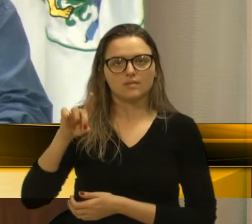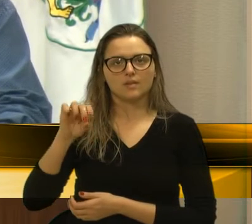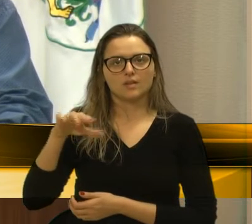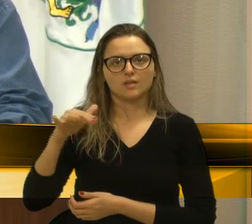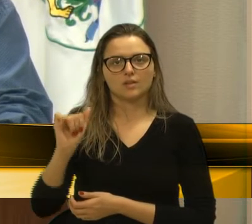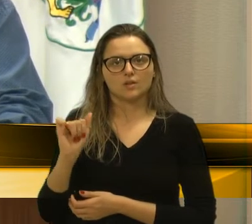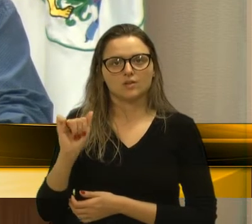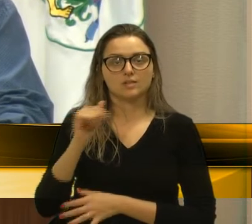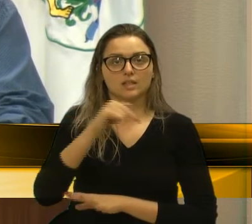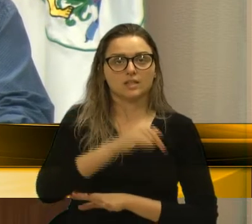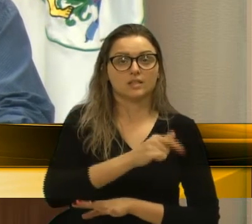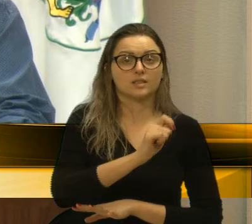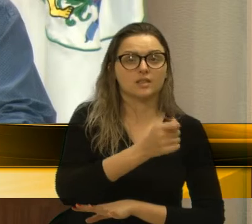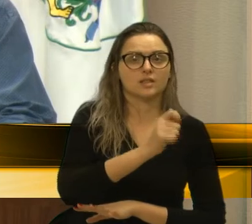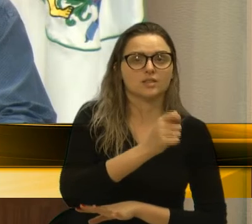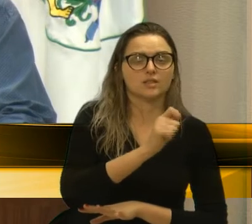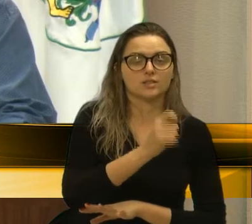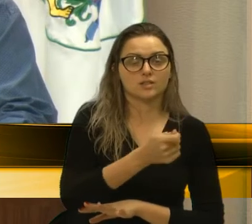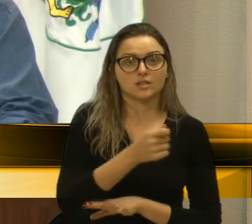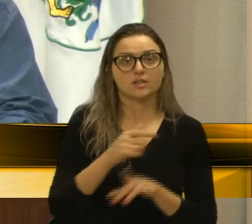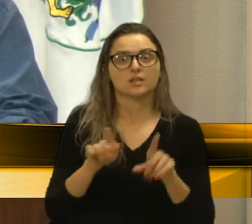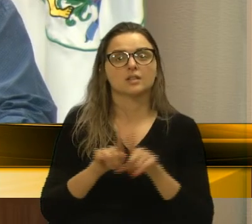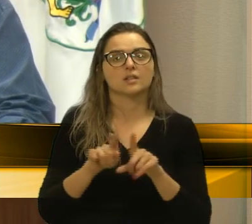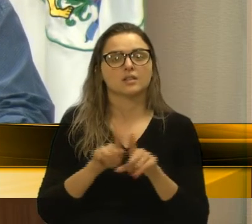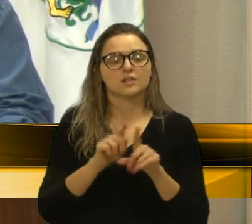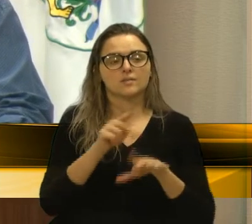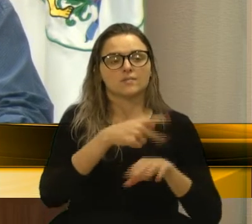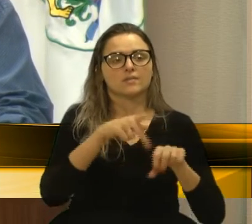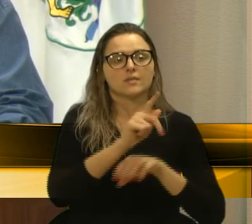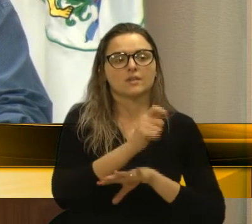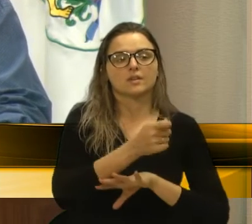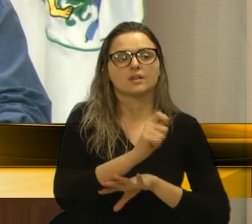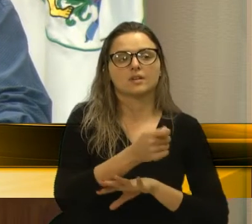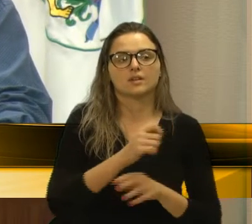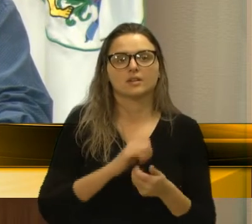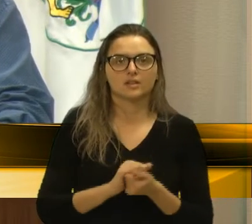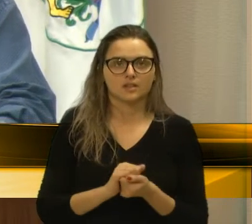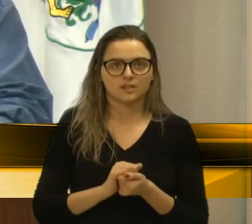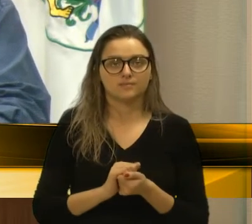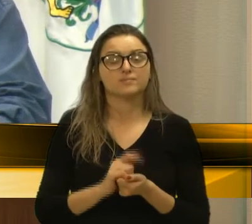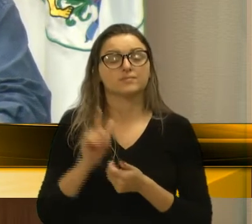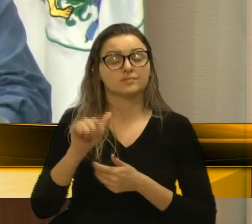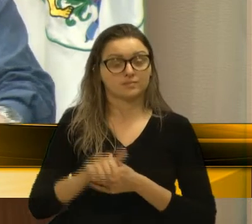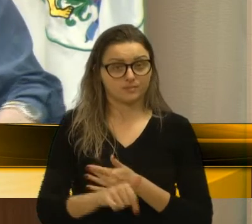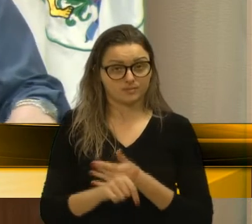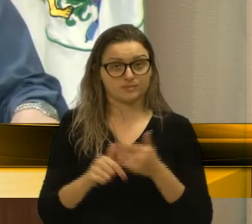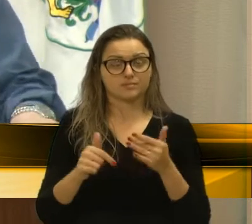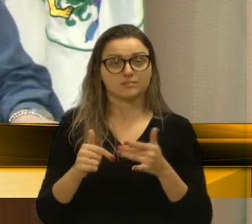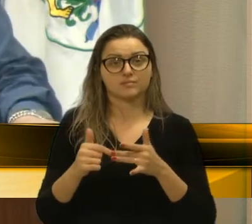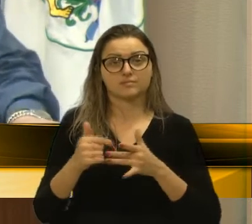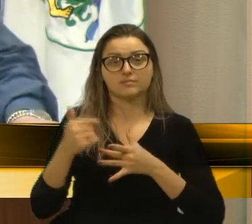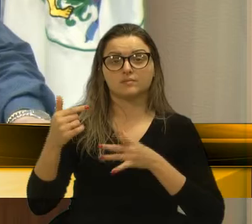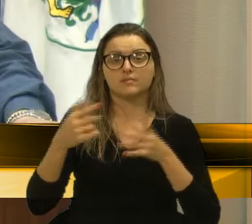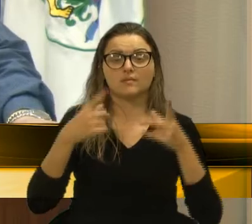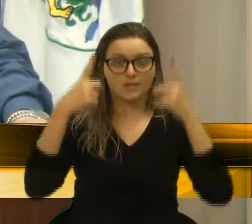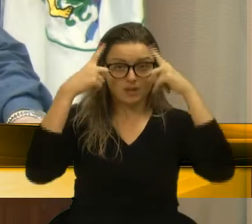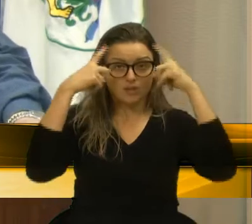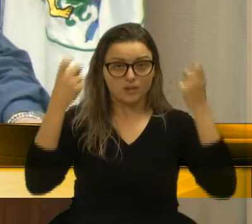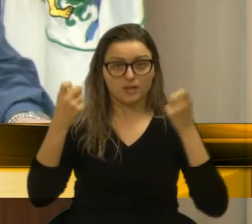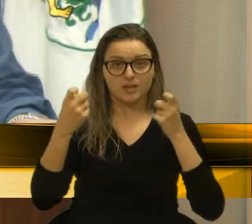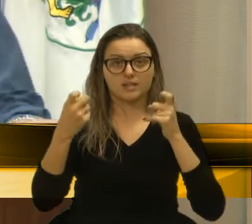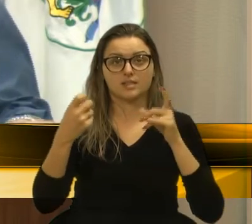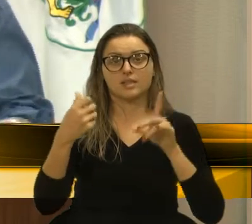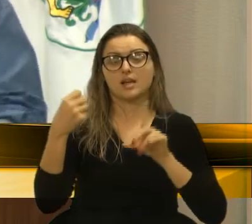Argentina, prontos para invadirem o território chileno, né, o bombardeio, né, do Palácio de La Moneda, né, com